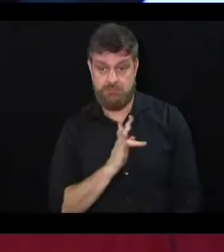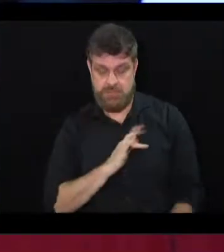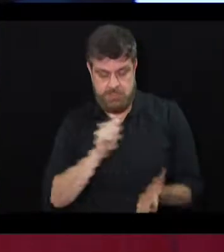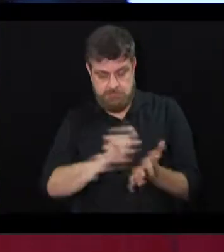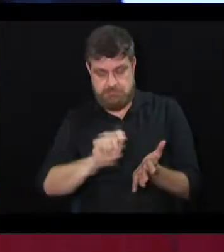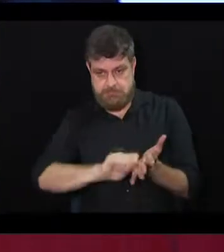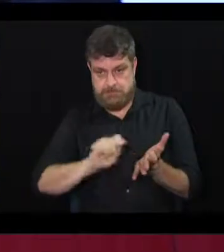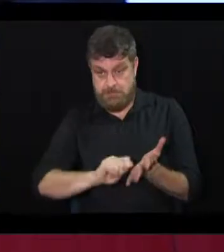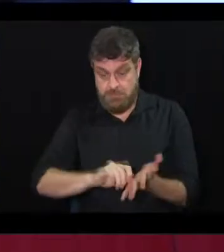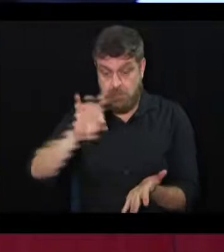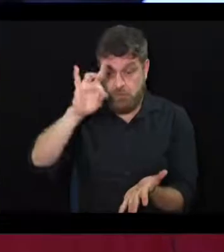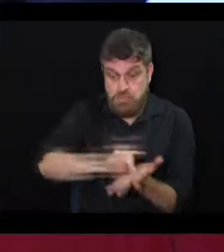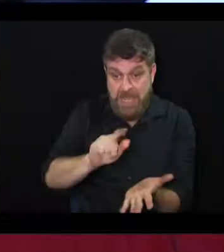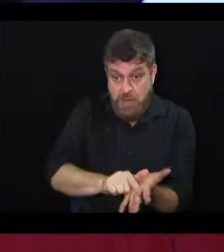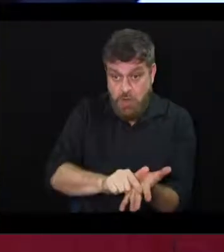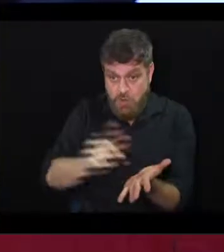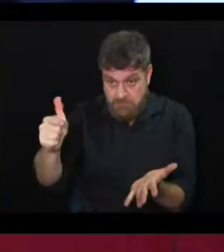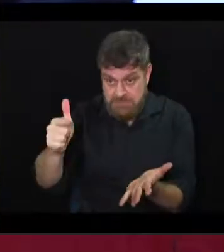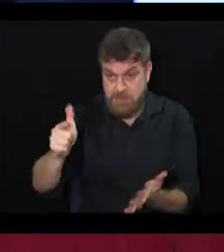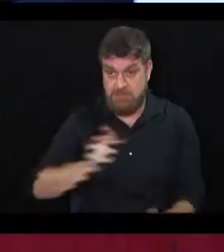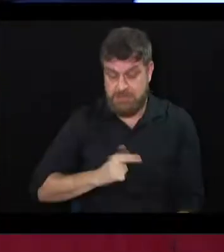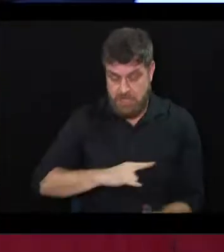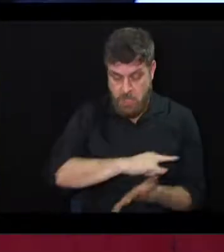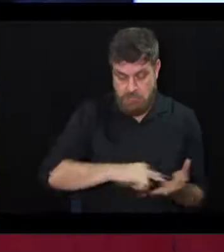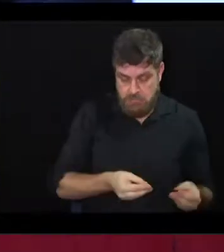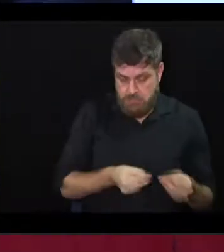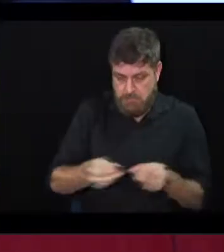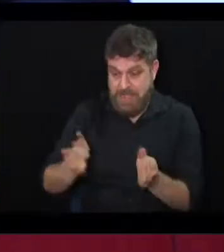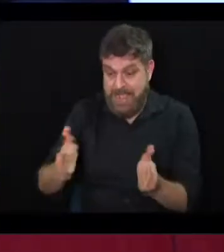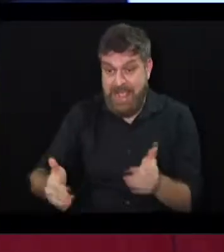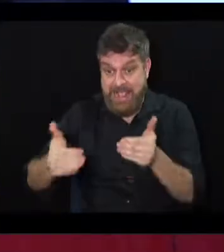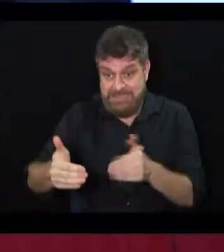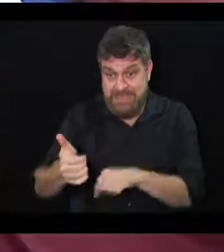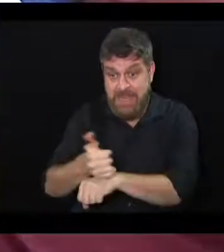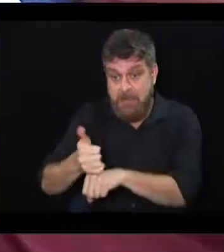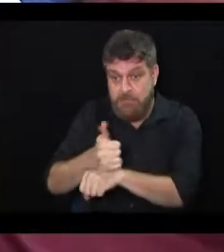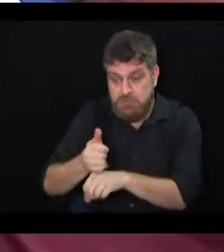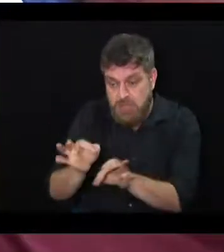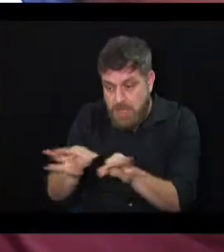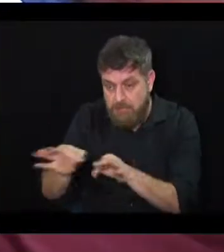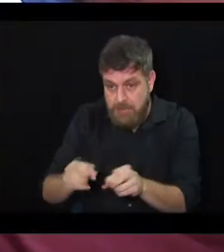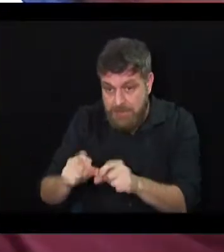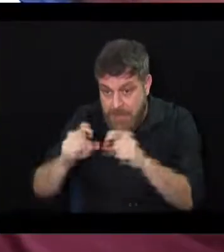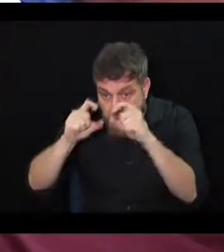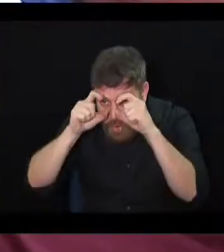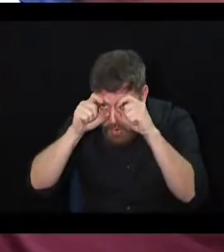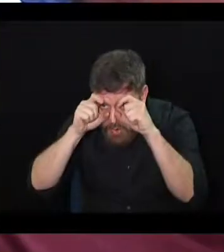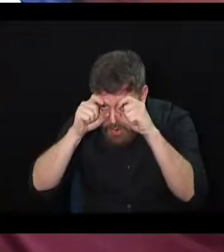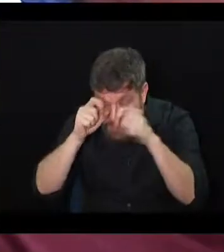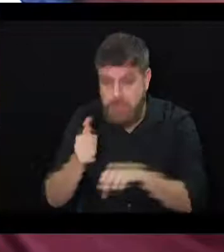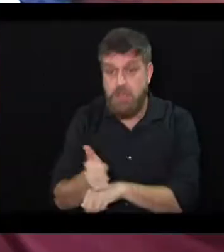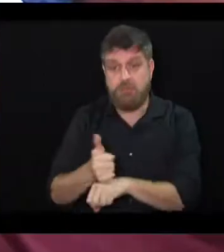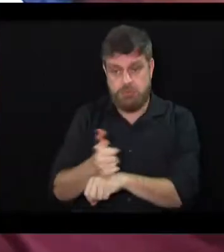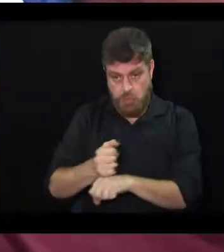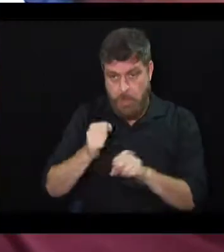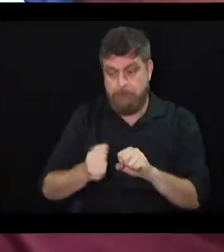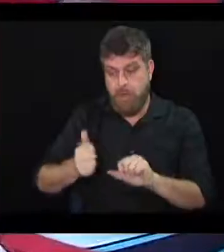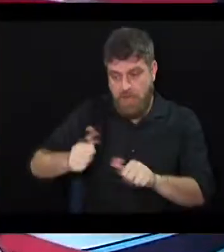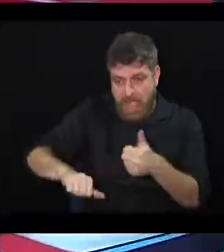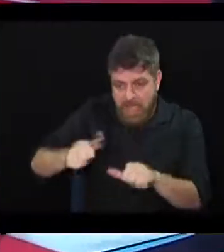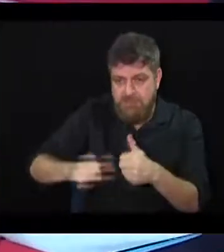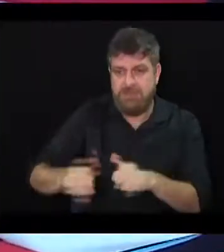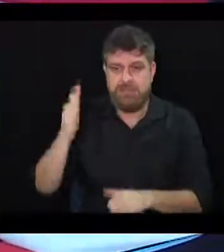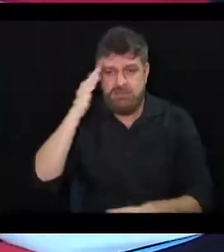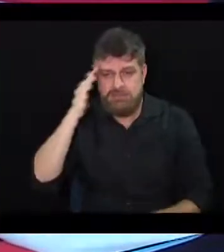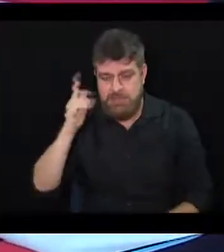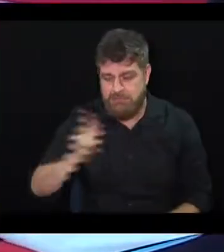no Diário Oficial. A emissão de alvará para gabinetes optométricos em Campinas permite que optometristas possam avaliar e definir qual é